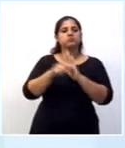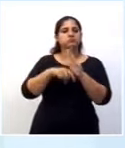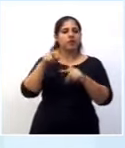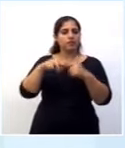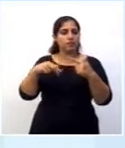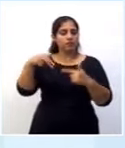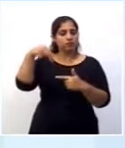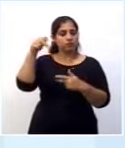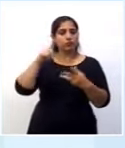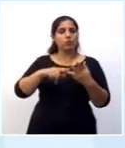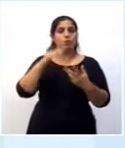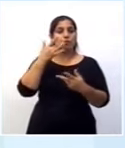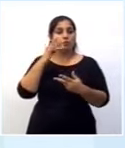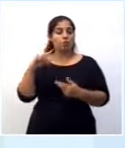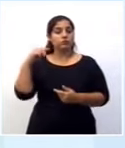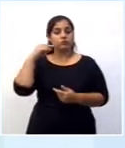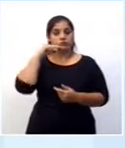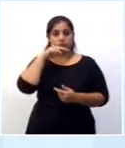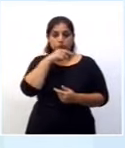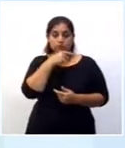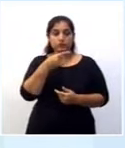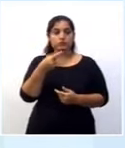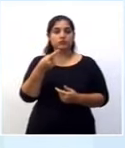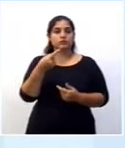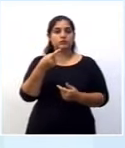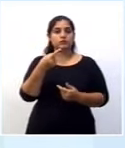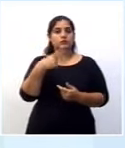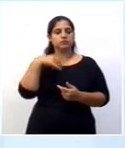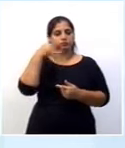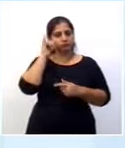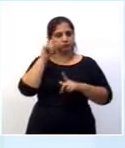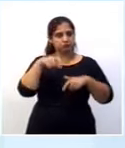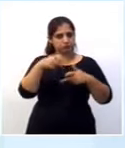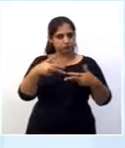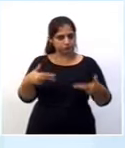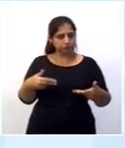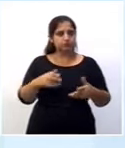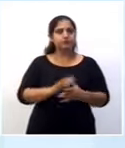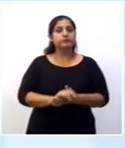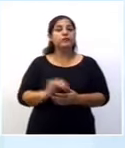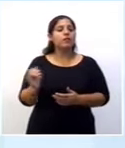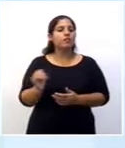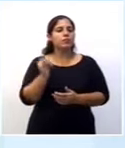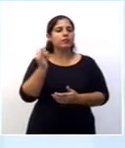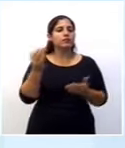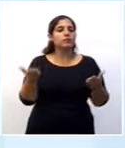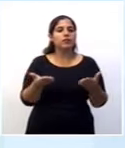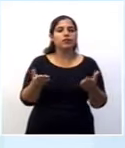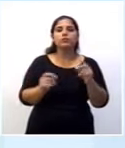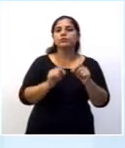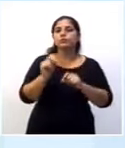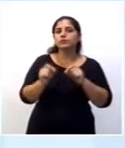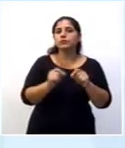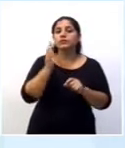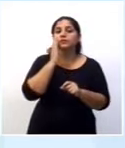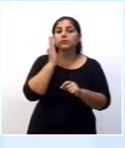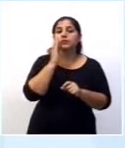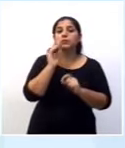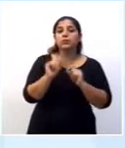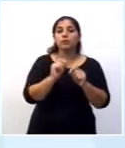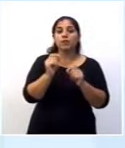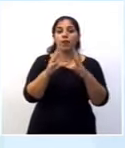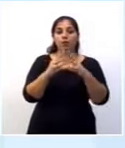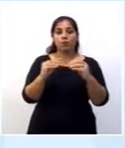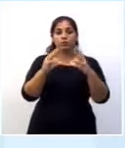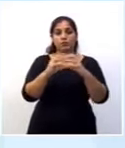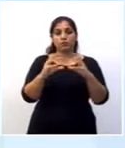ouro e diamante, cana-de-açúcar e pecuária. Então, o importante aqui é a gente ressaltar a questão do